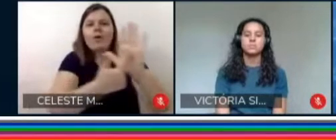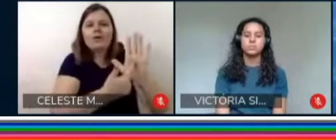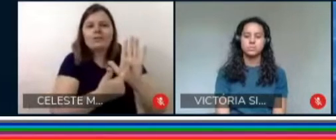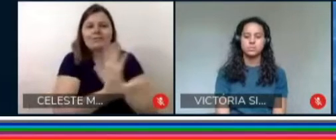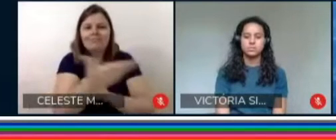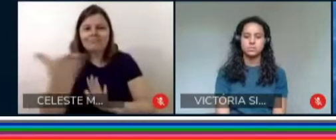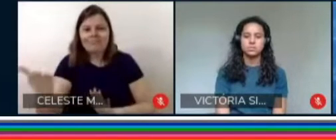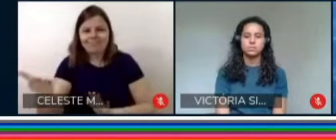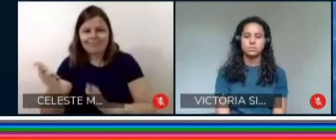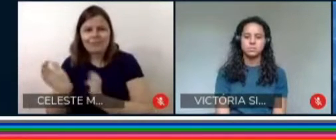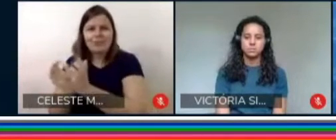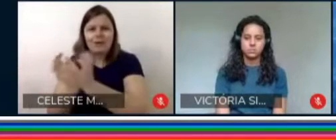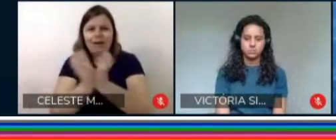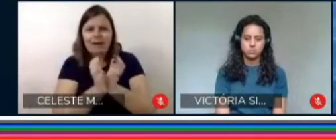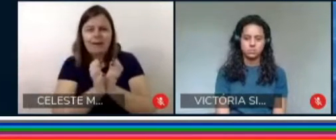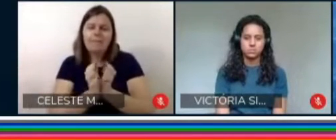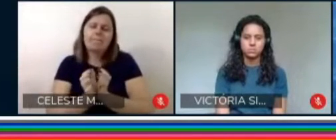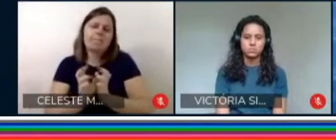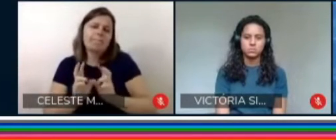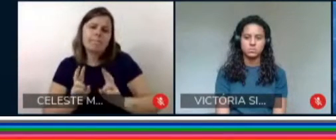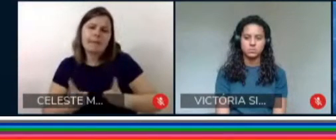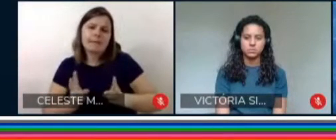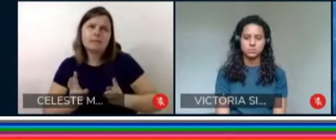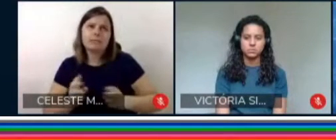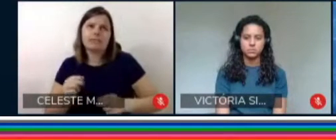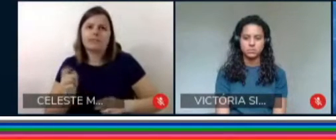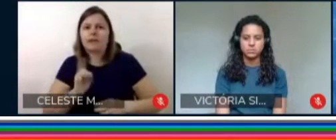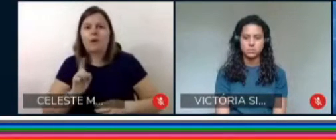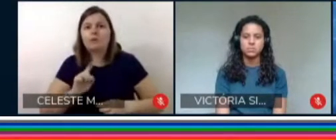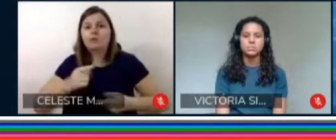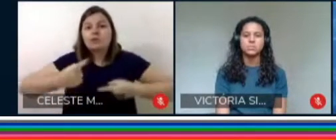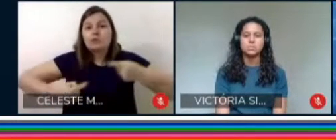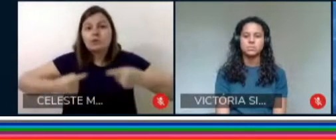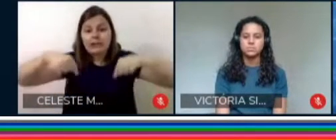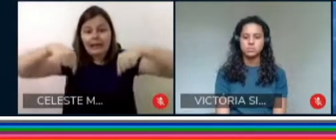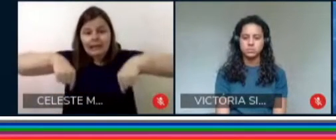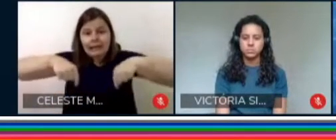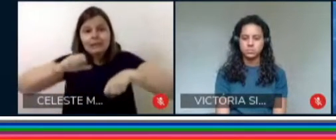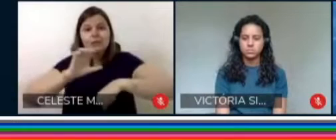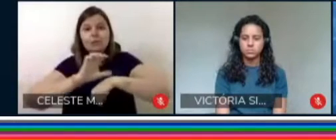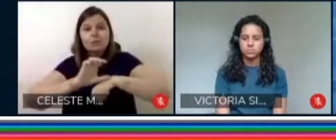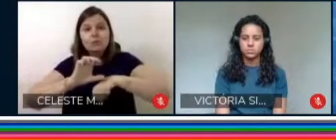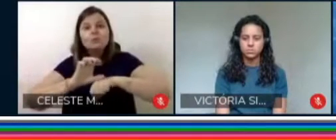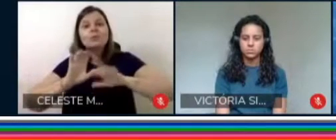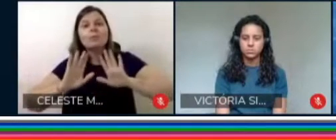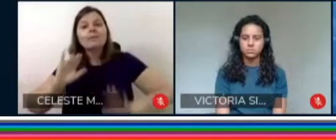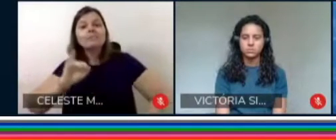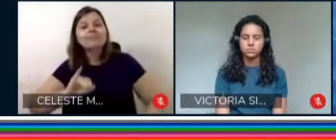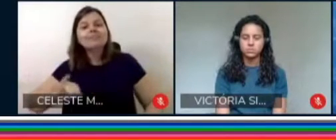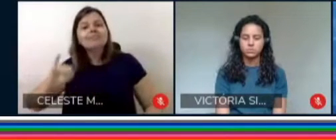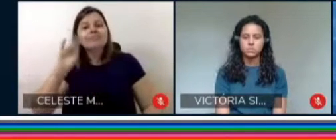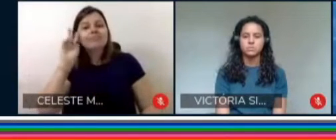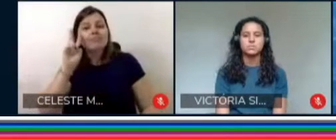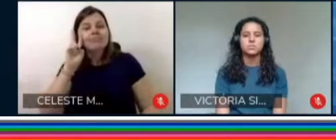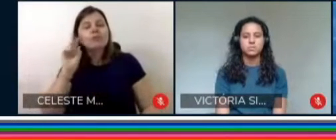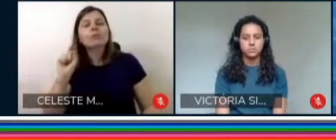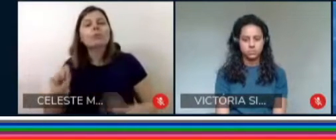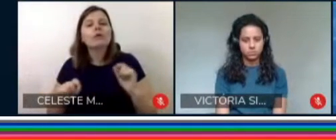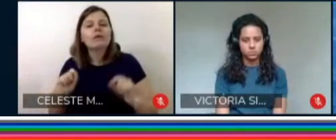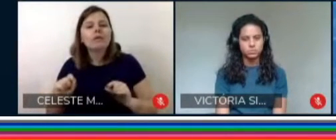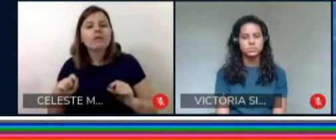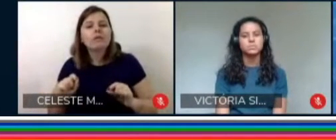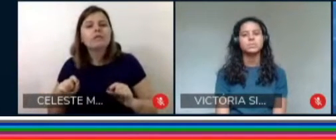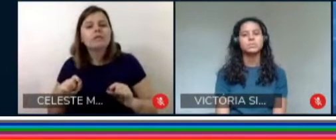não aborde isso especificamente nesse curso, é importante lembrar que todos os trabalhos são passíveis de se